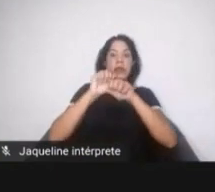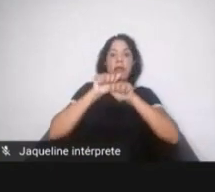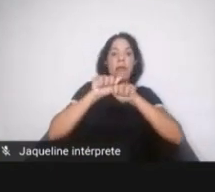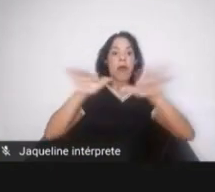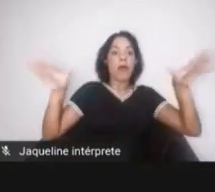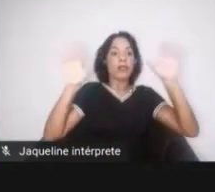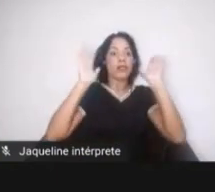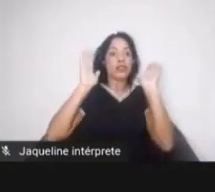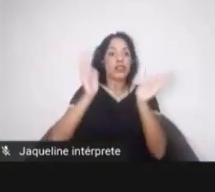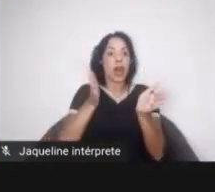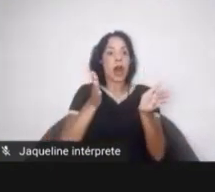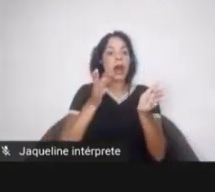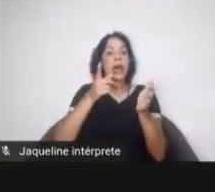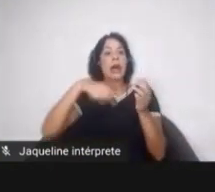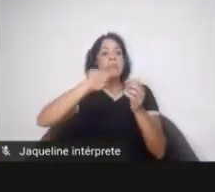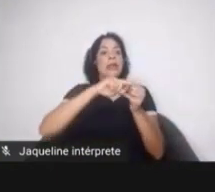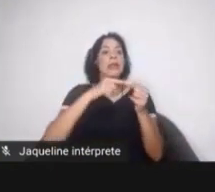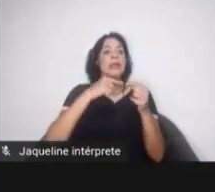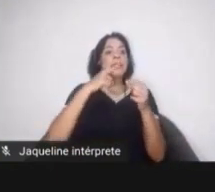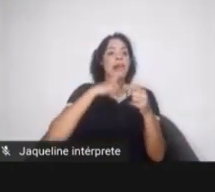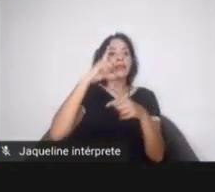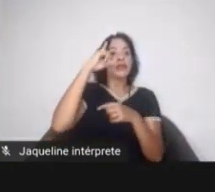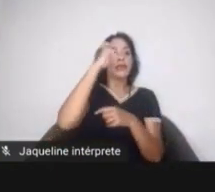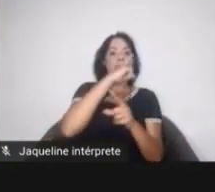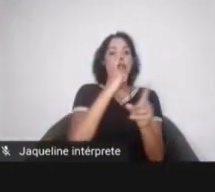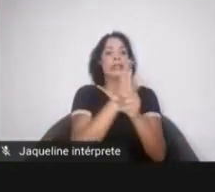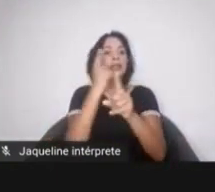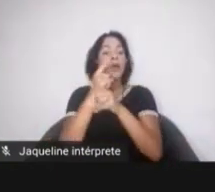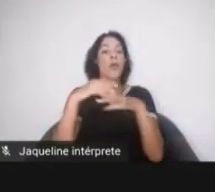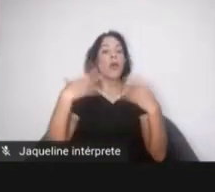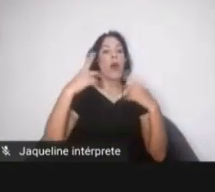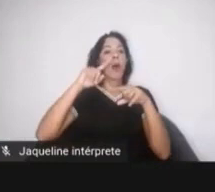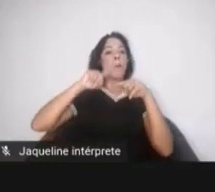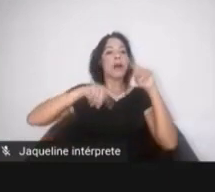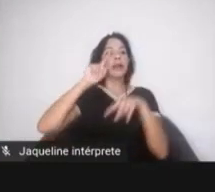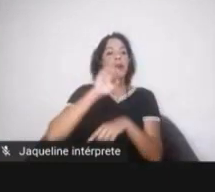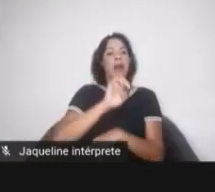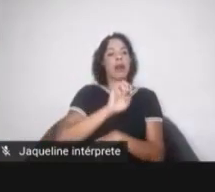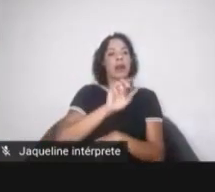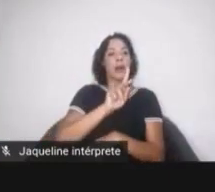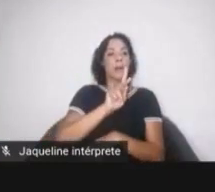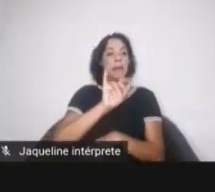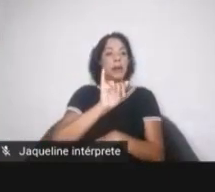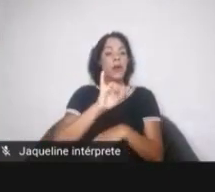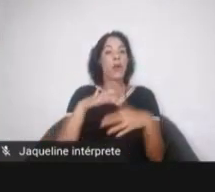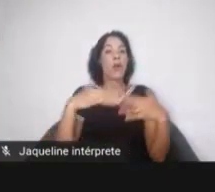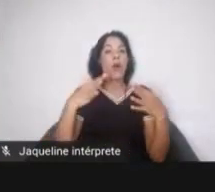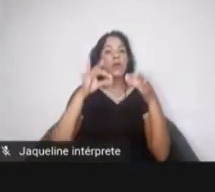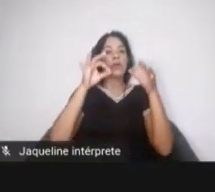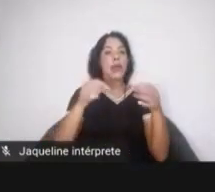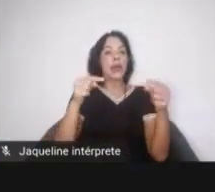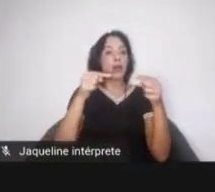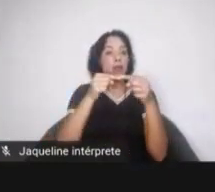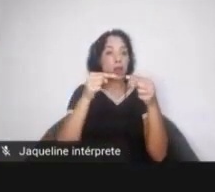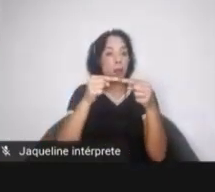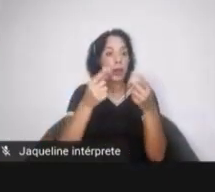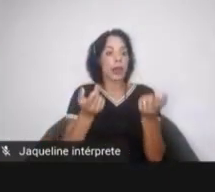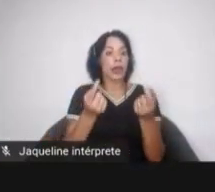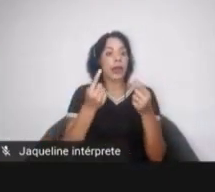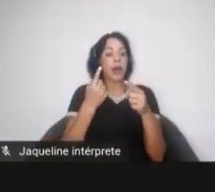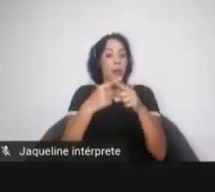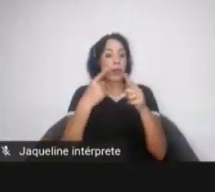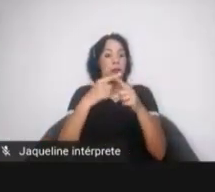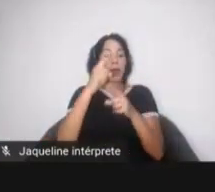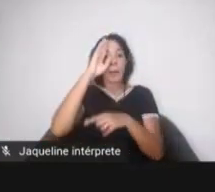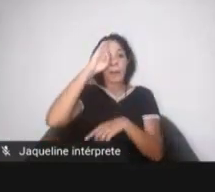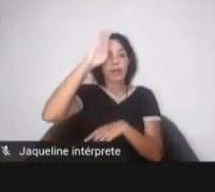dificuldade de EPI, dos equipamentos, né, de prevenção, com os próprios profissionais à frente, né, eu digo os